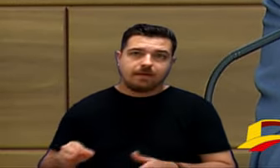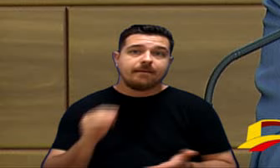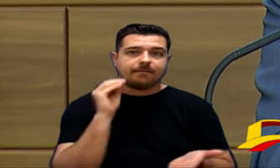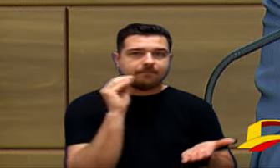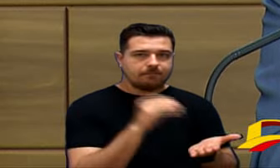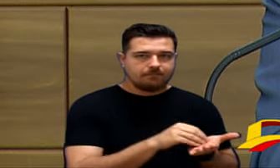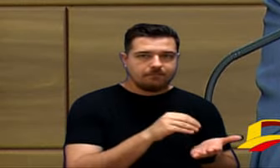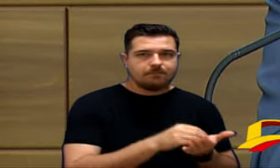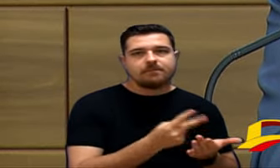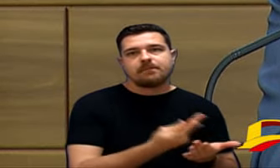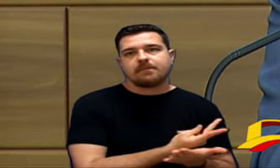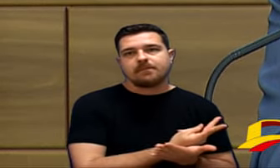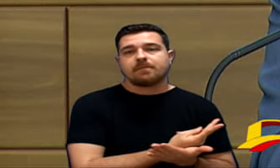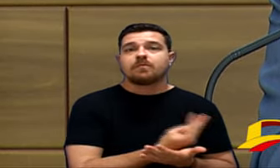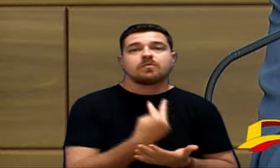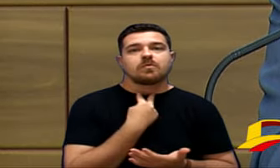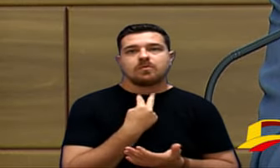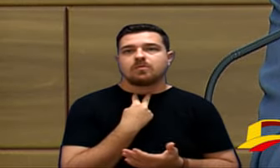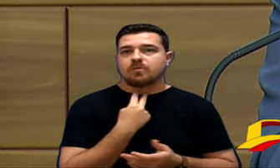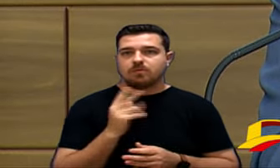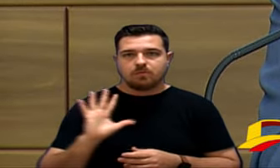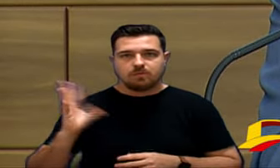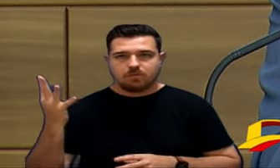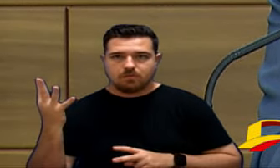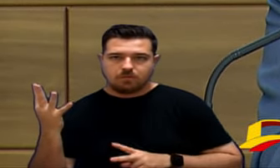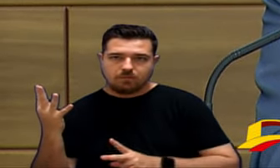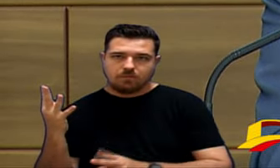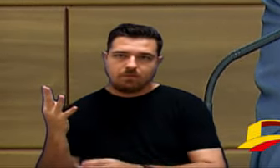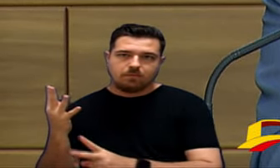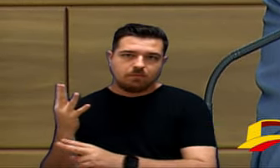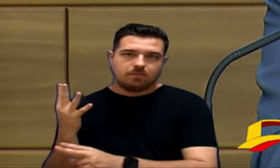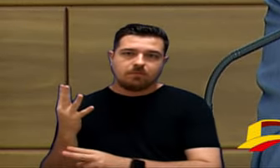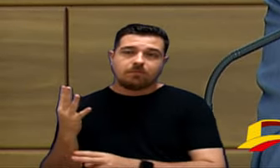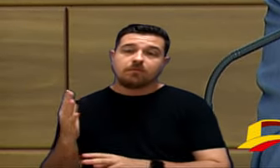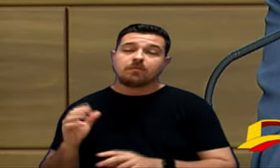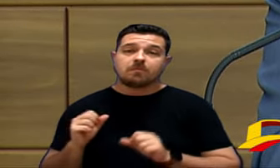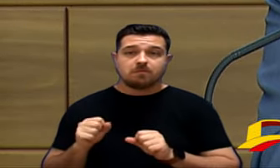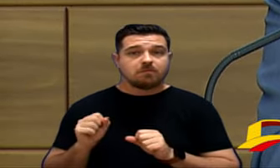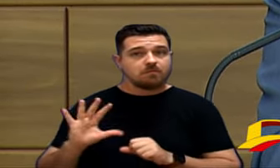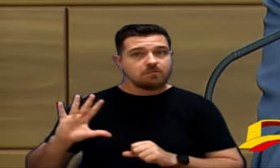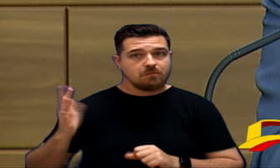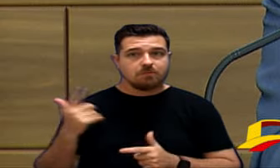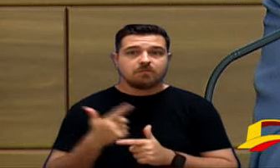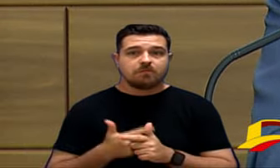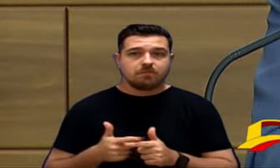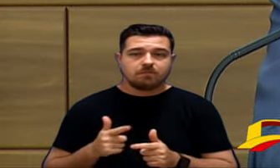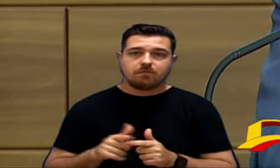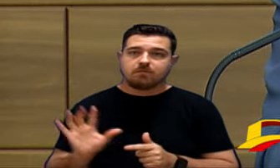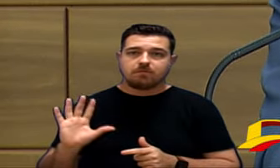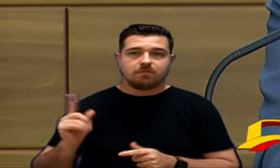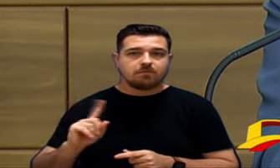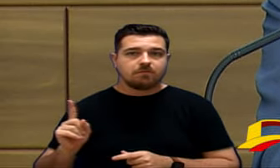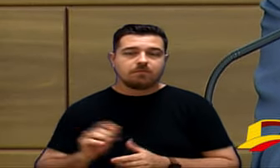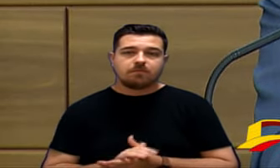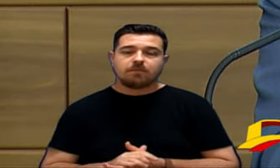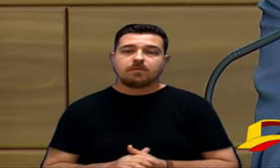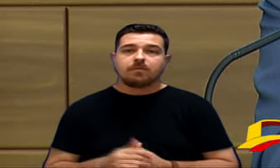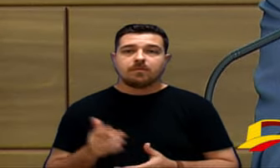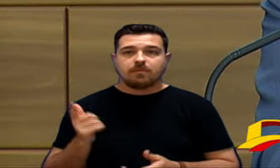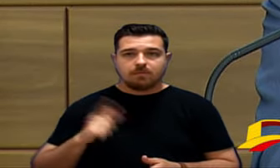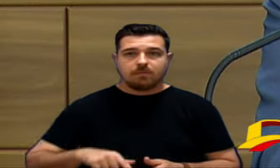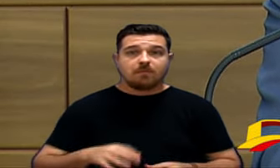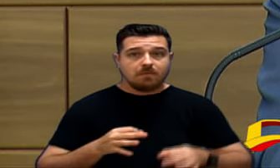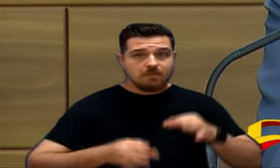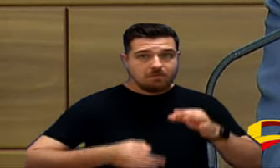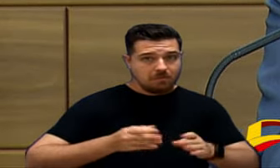da fiscalização não é para acontecer mais isso se eventualmente acontecer algum caso concreto então a orientação do jurídico sempre